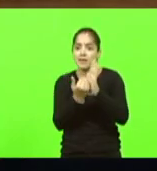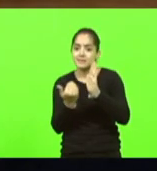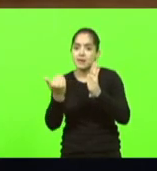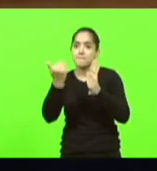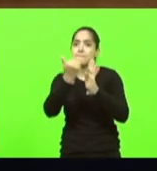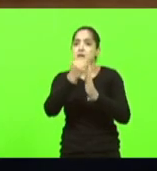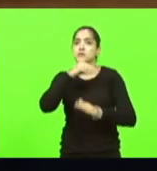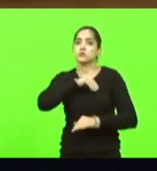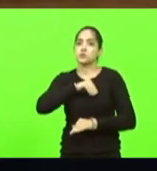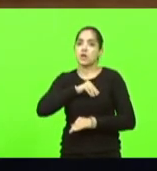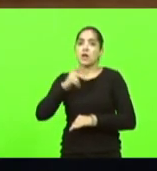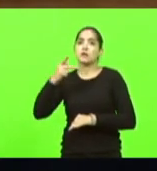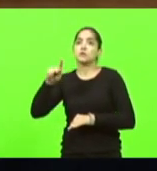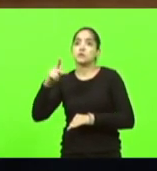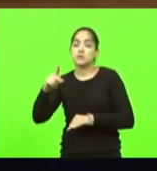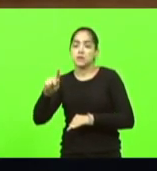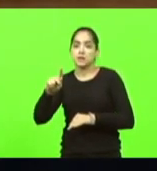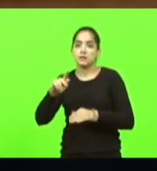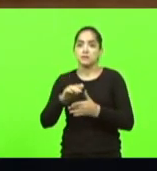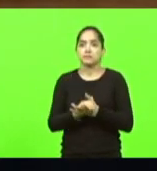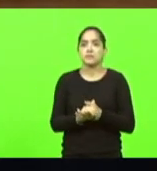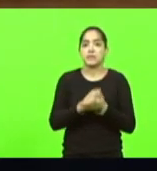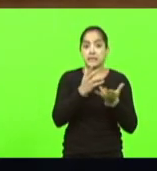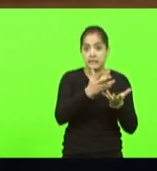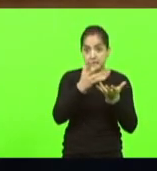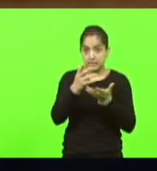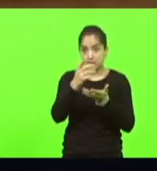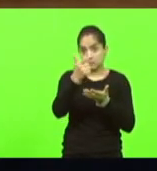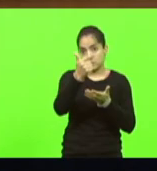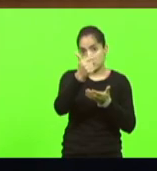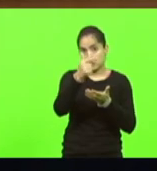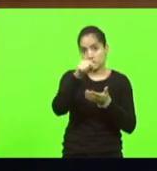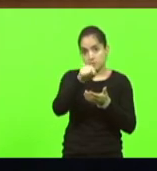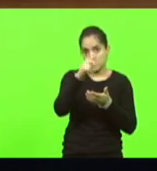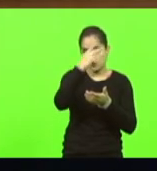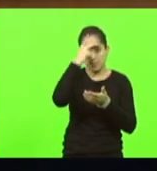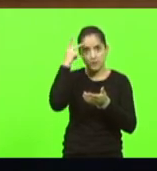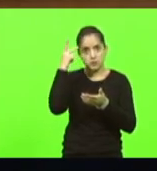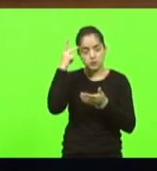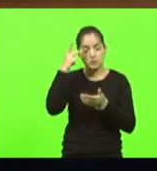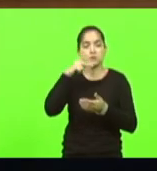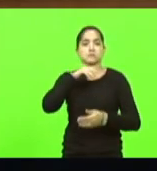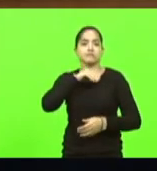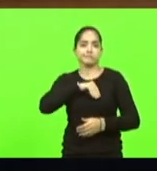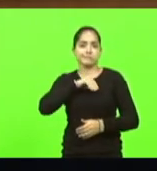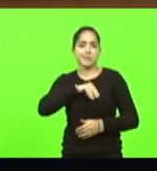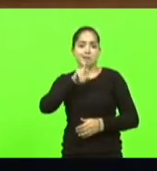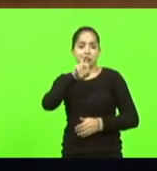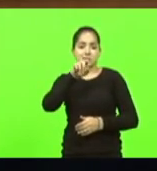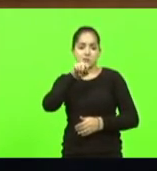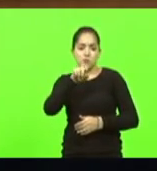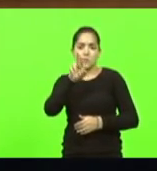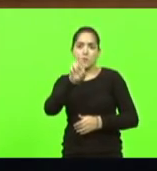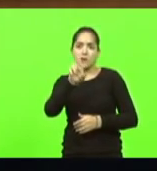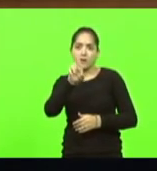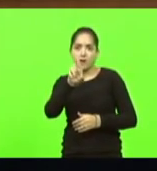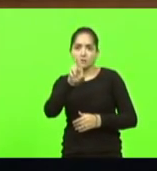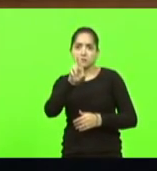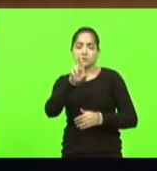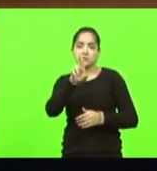quer tributar 12 mil pessoas que ganham menos de cinco mil reais Santa Catarina como é que explica